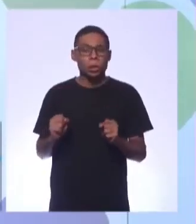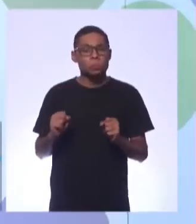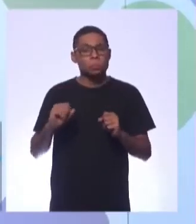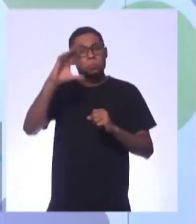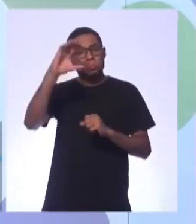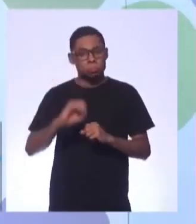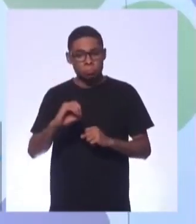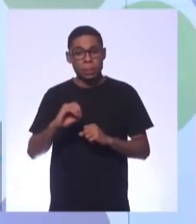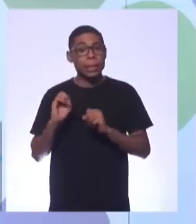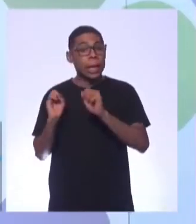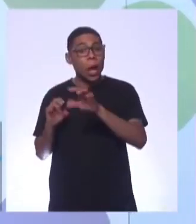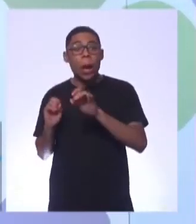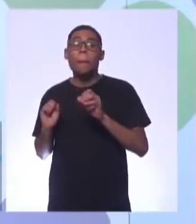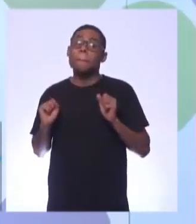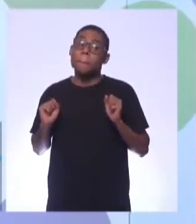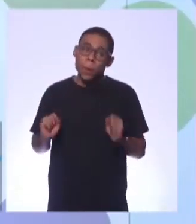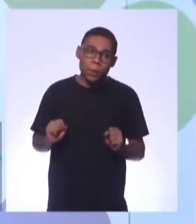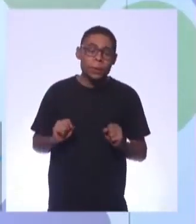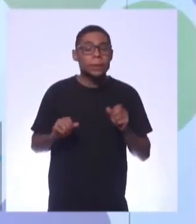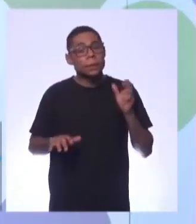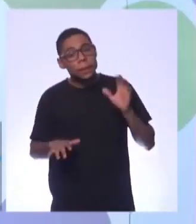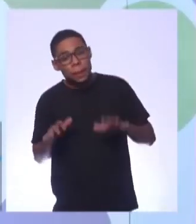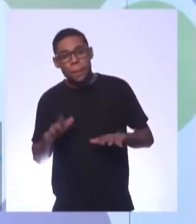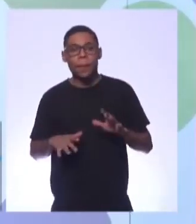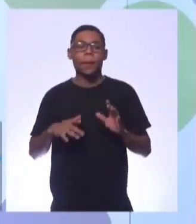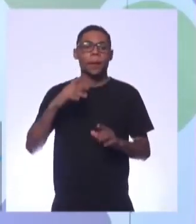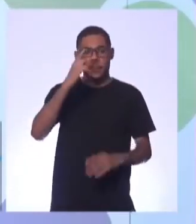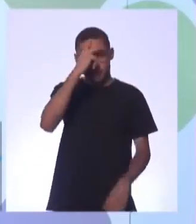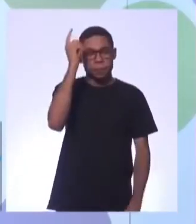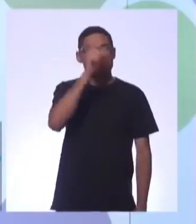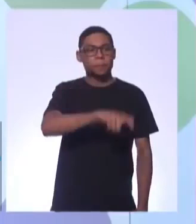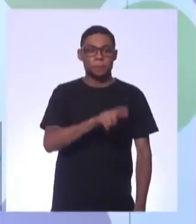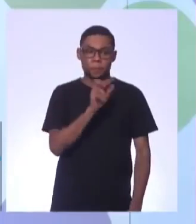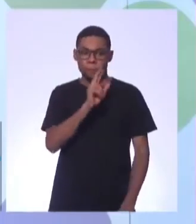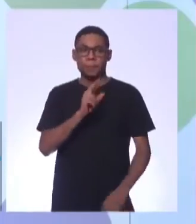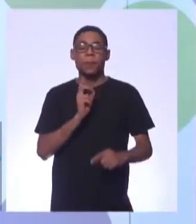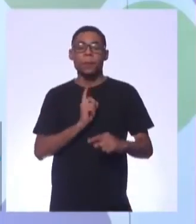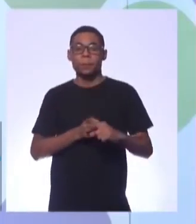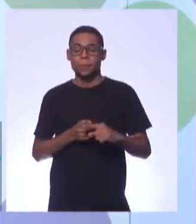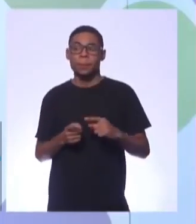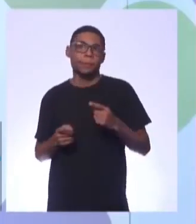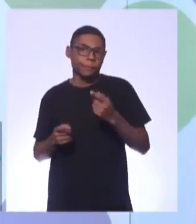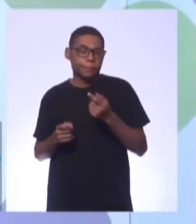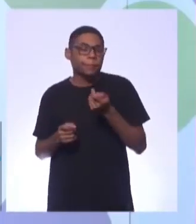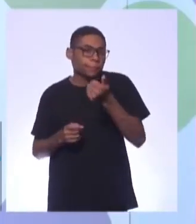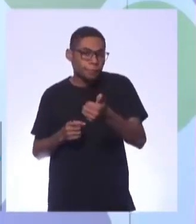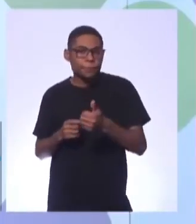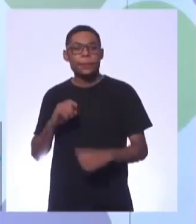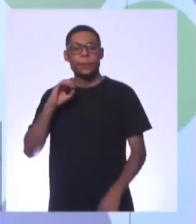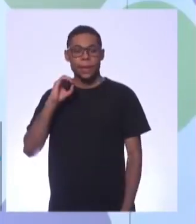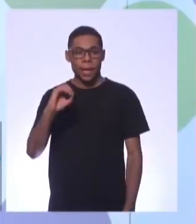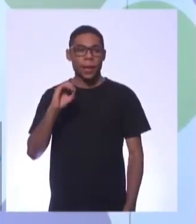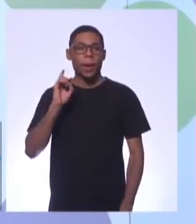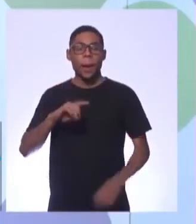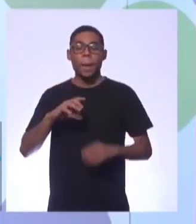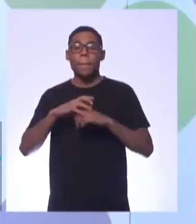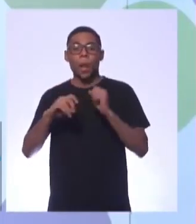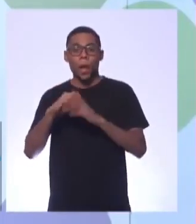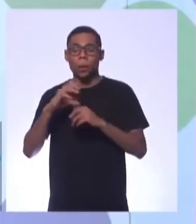absoluto. Teoricamente, dependendo do autor, né? Porque é quase consenso hoje, né? Que o zero, realmente, as